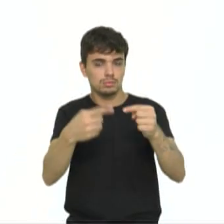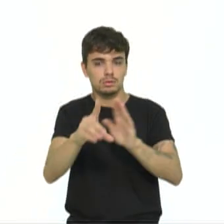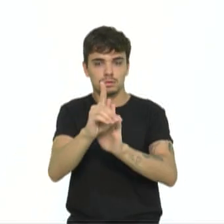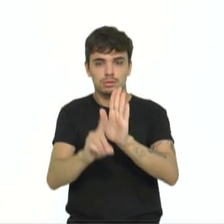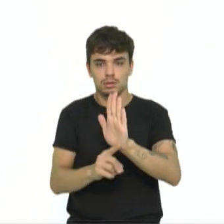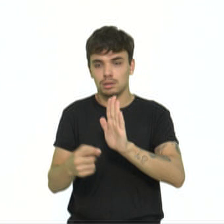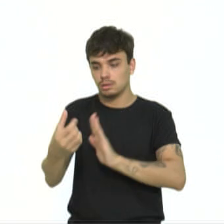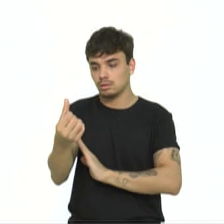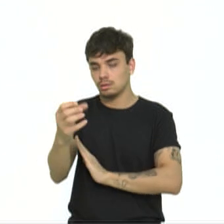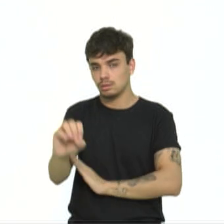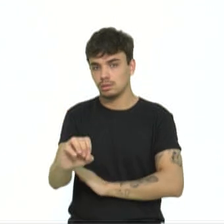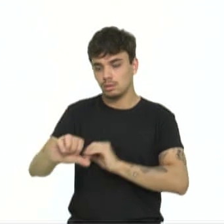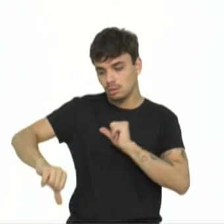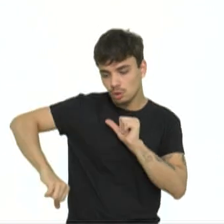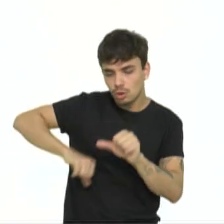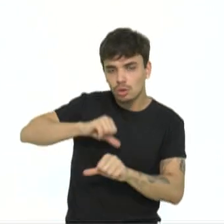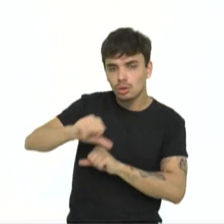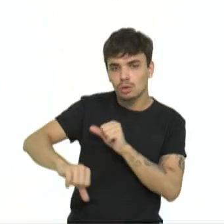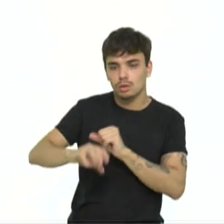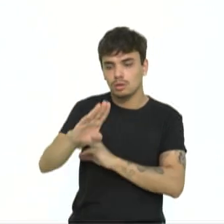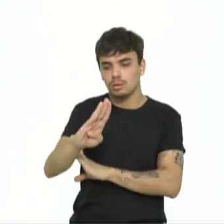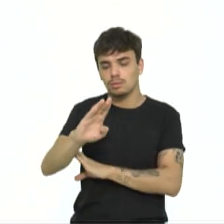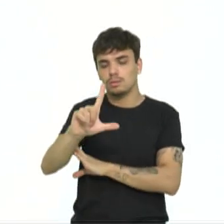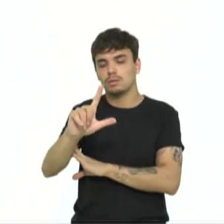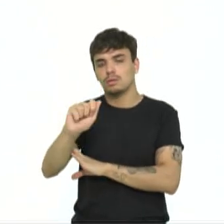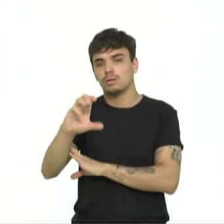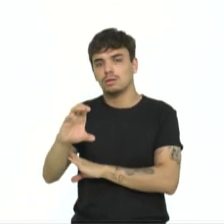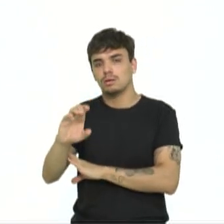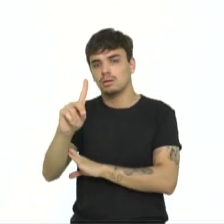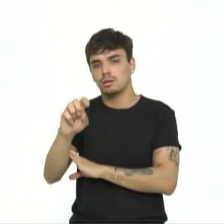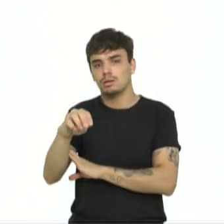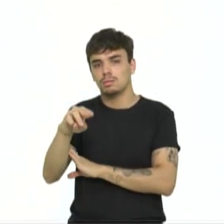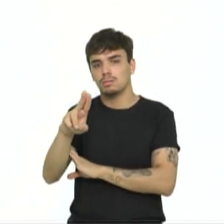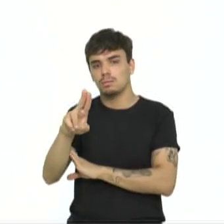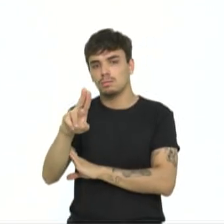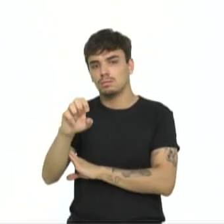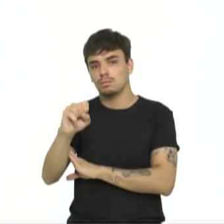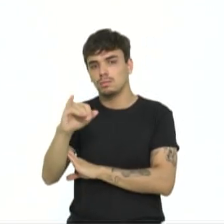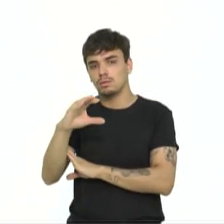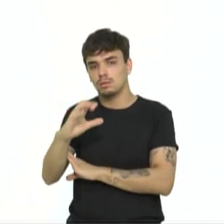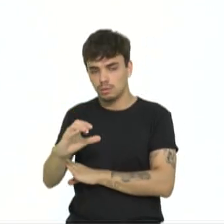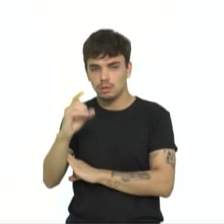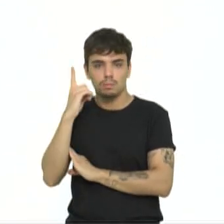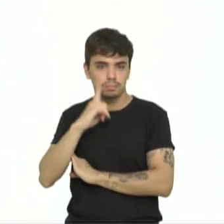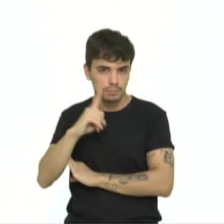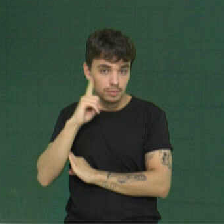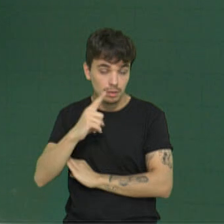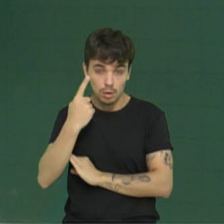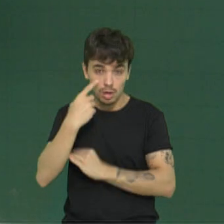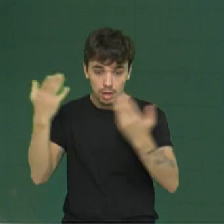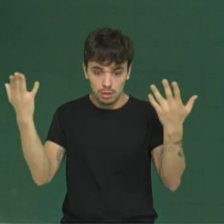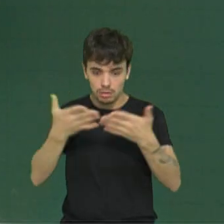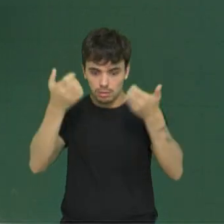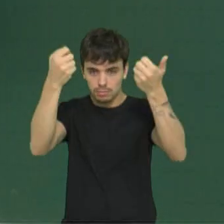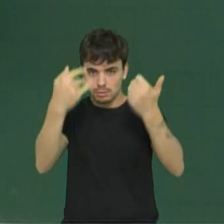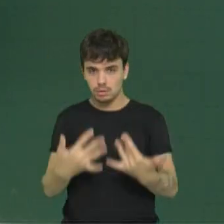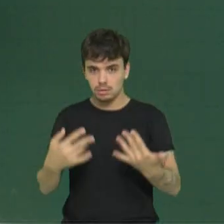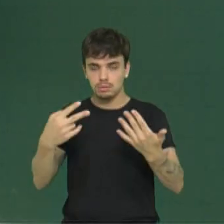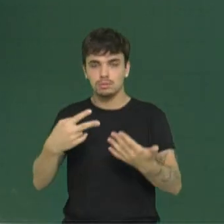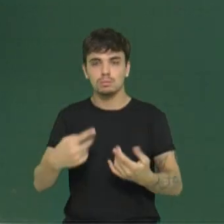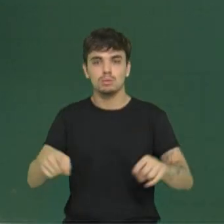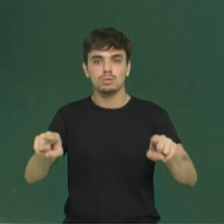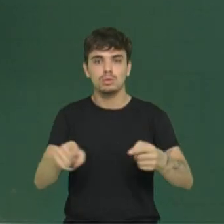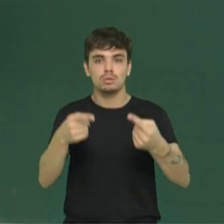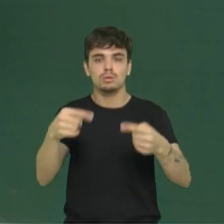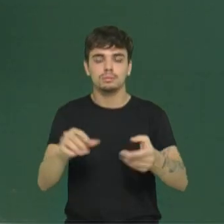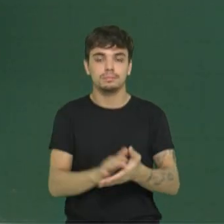60 torna-se a black music americana? Tá? Então agora a gente está falando da música, tá bom?